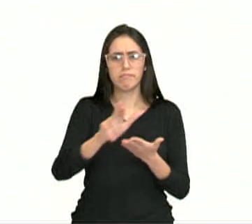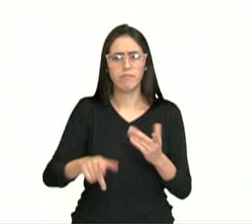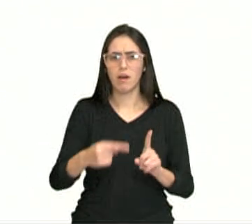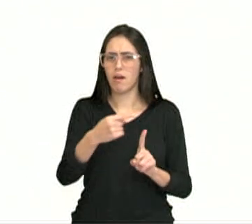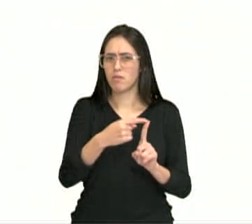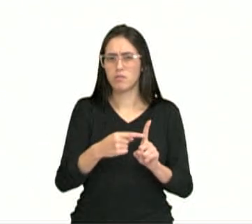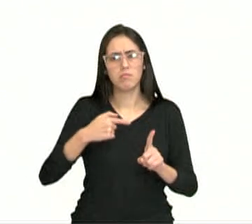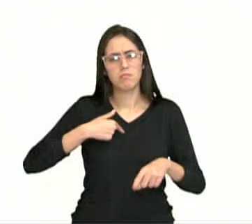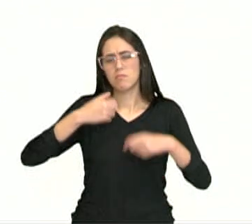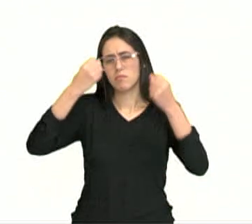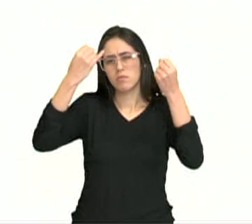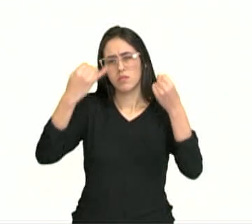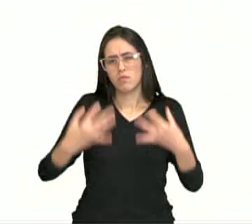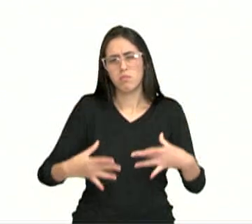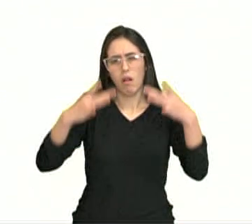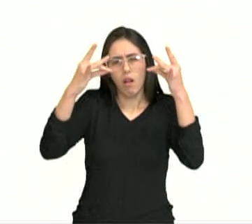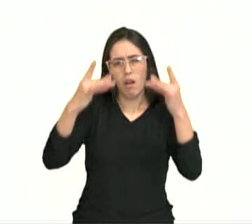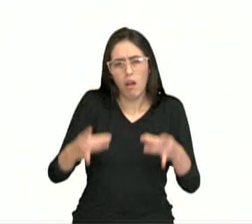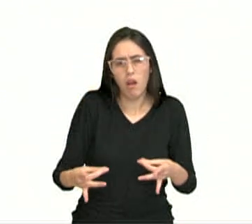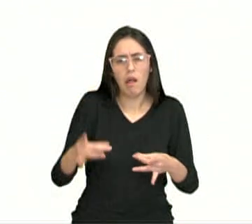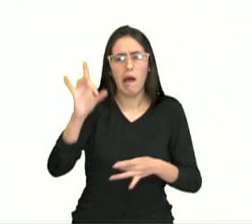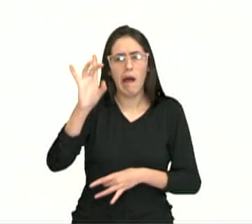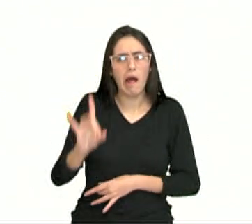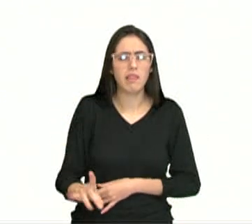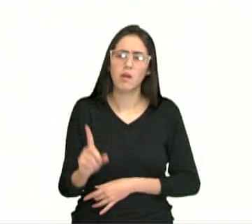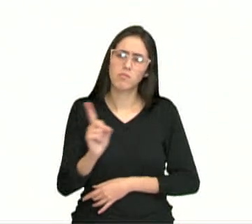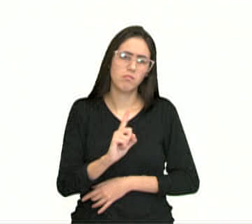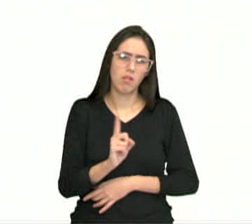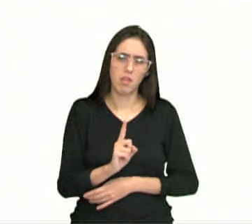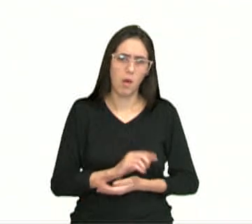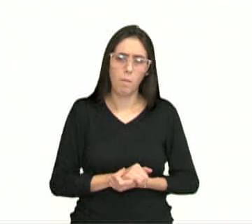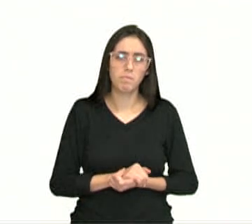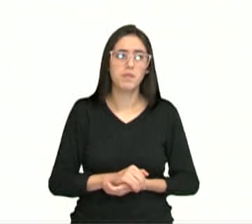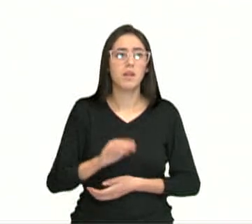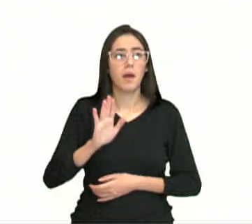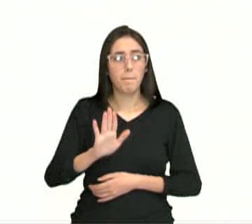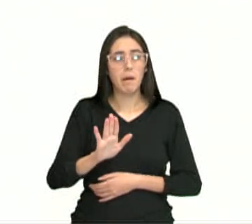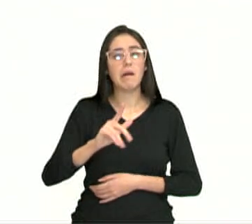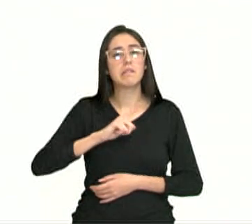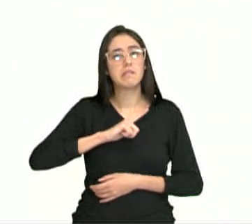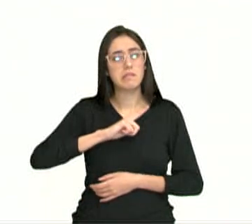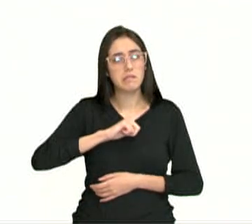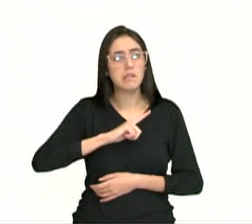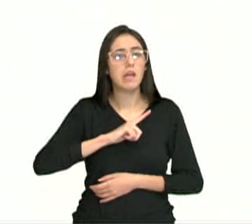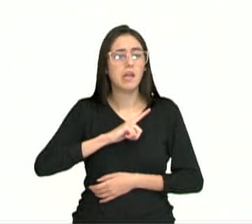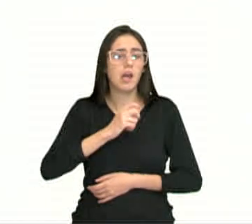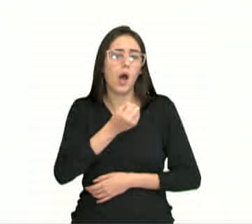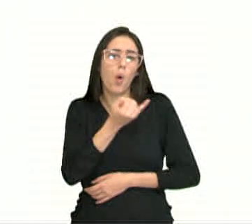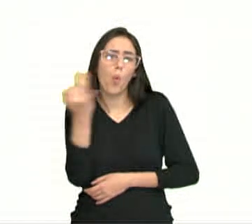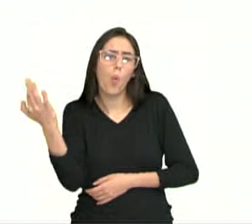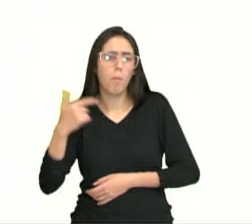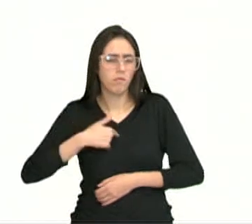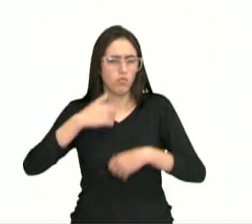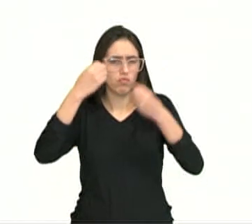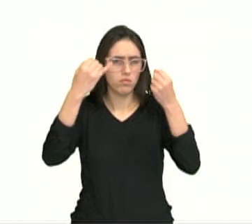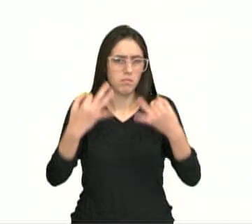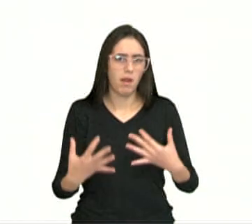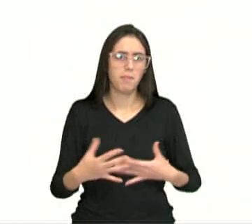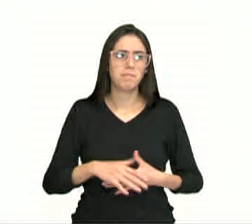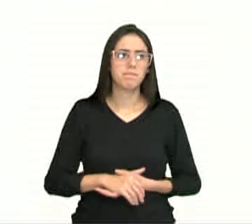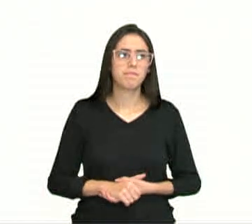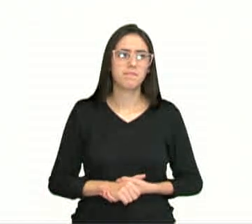não vamos começar a conversar sobre todas as inúmeras modalidades, mas nós vamos acompanhar algumas aqui.